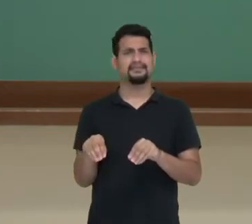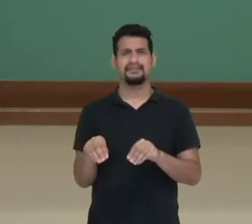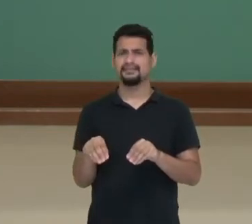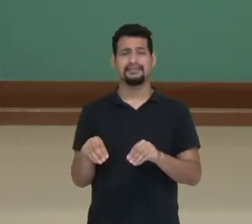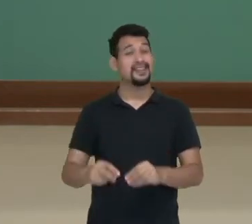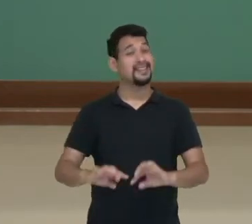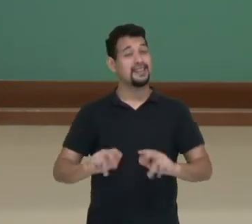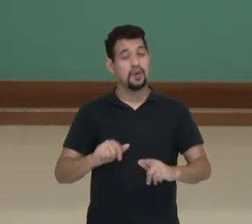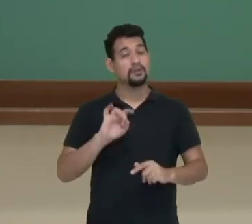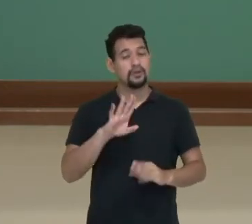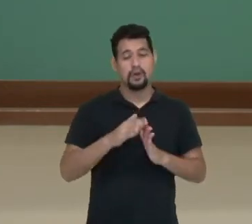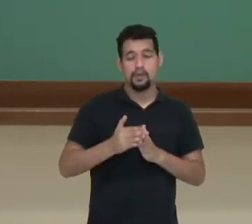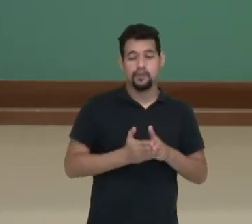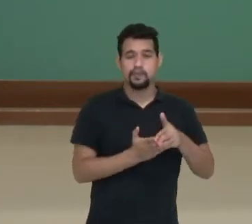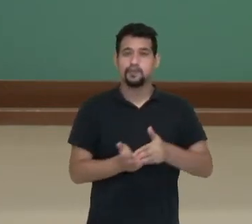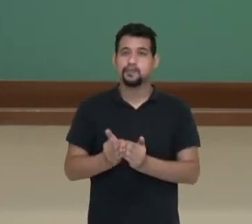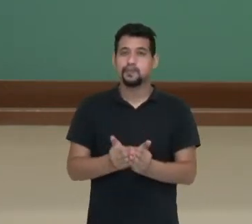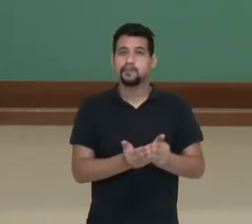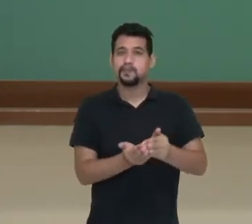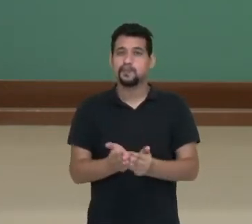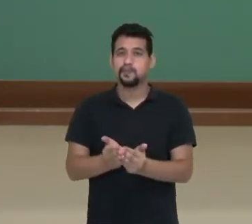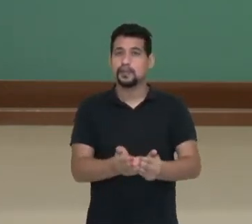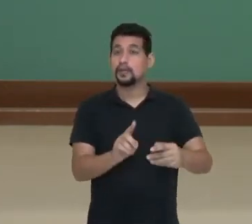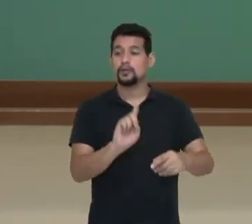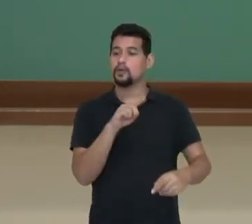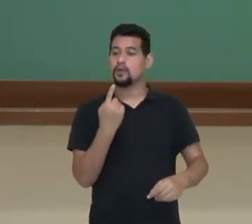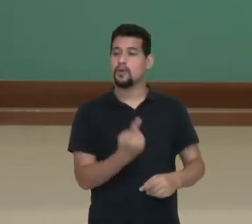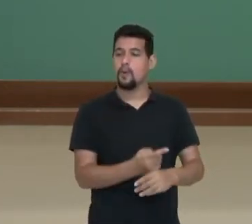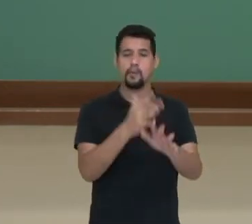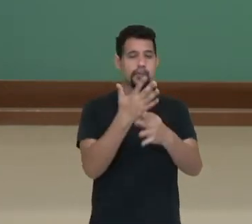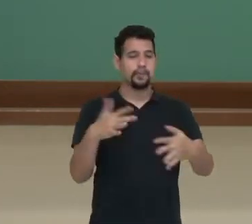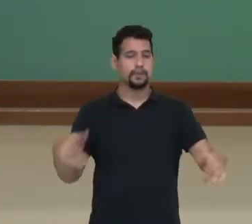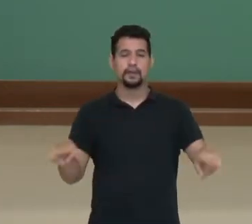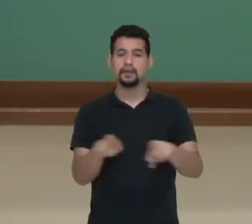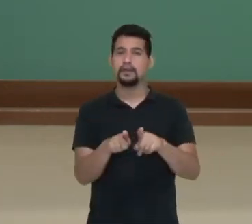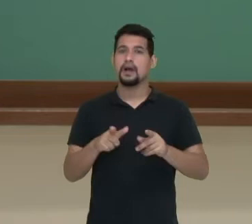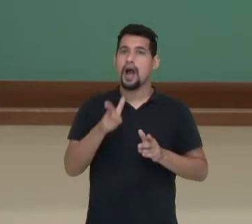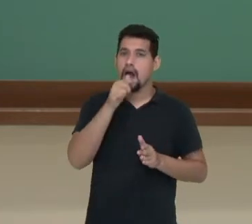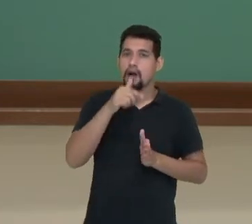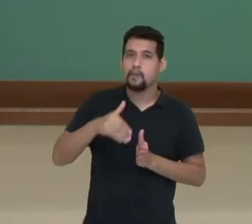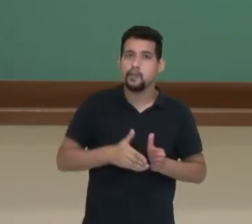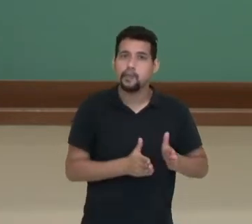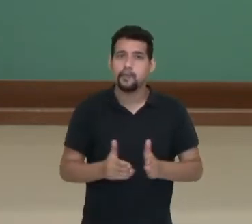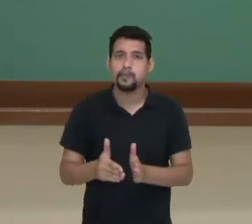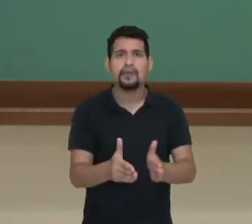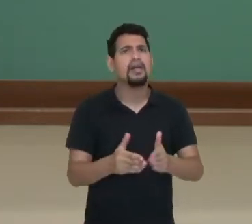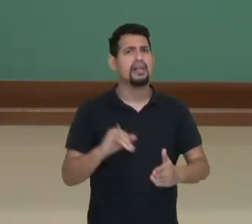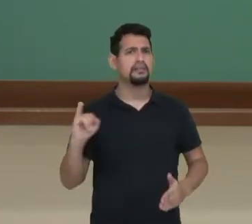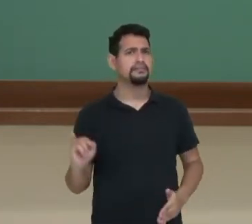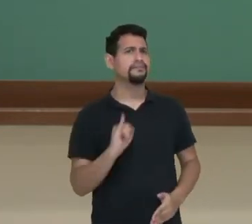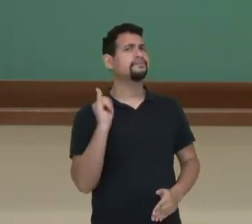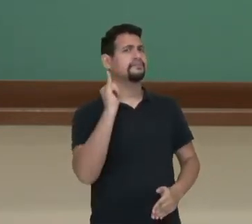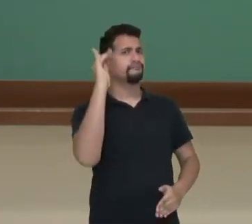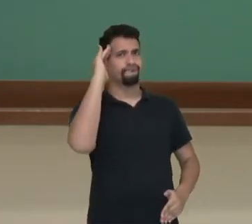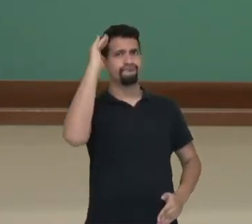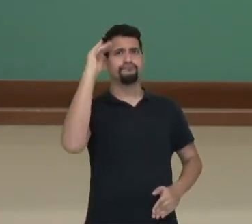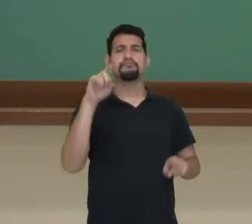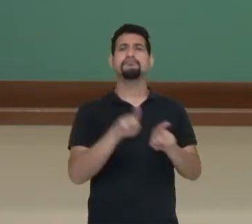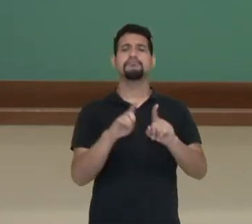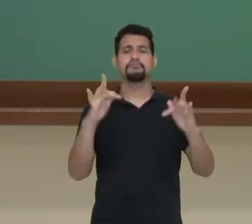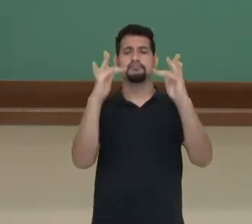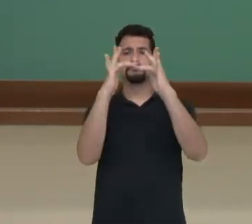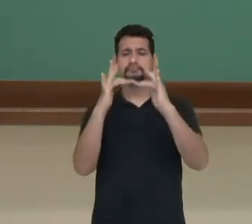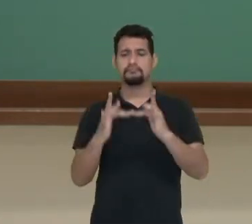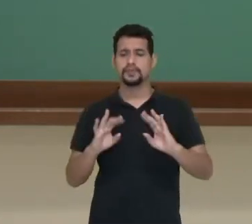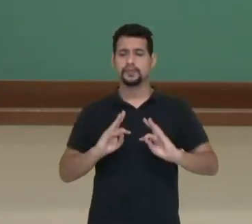a navegação de nosso mar e também de nossos rios era fundamental para a integração de